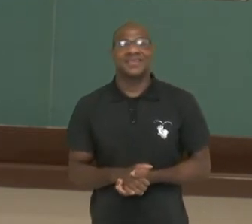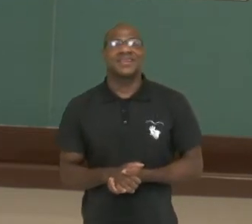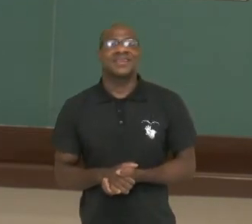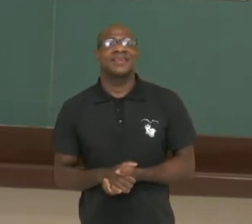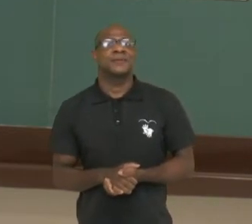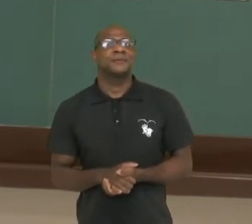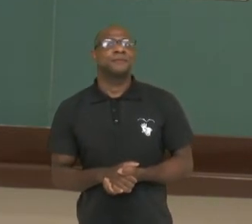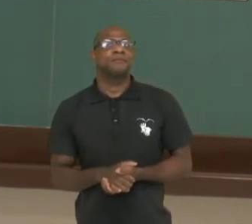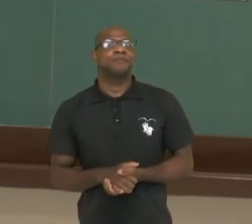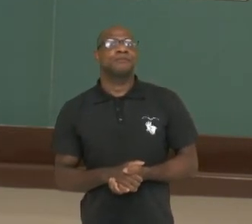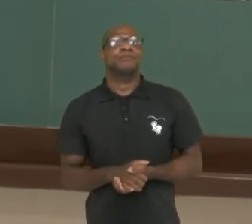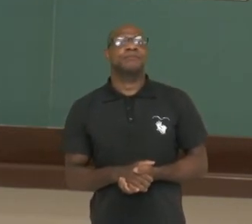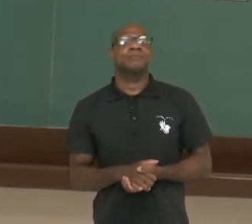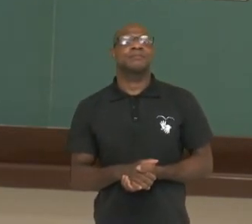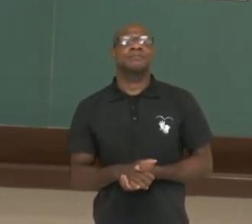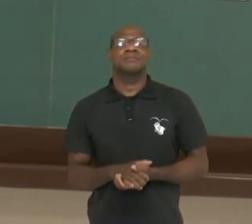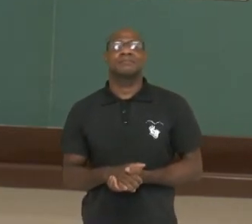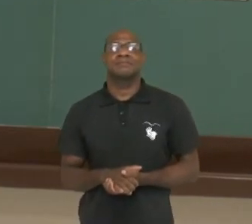Vamos continuar?